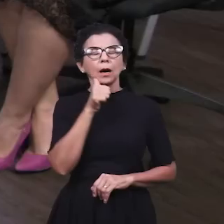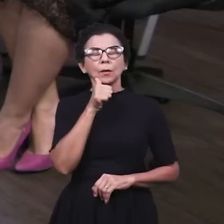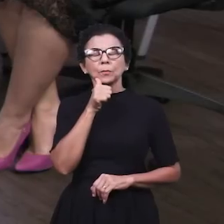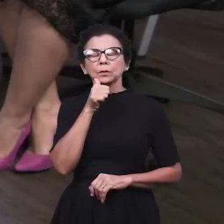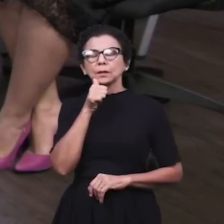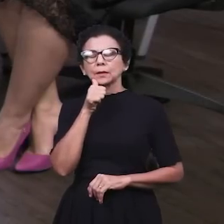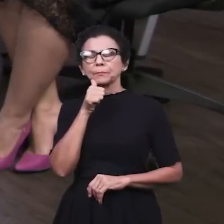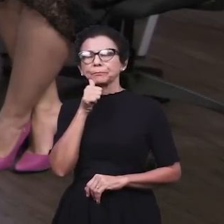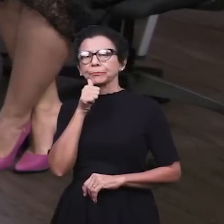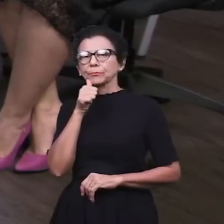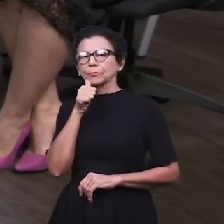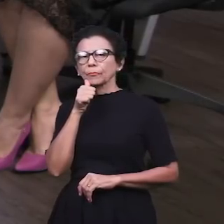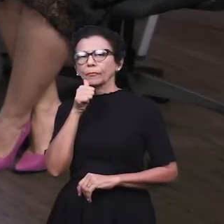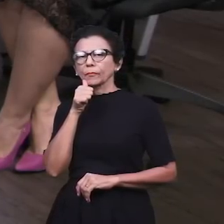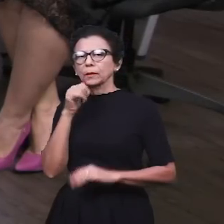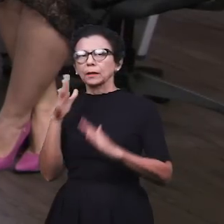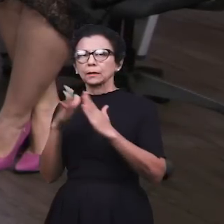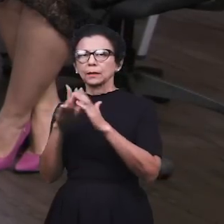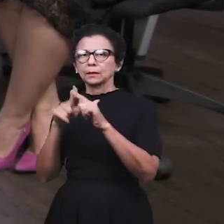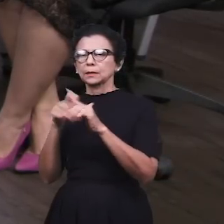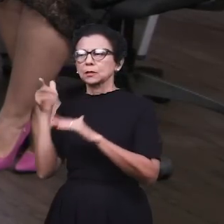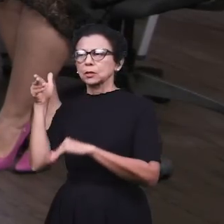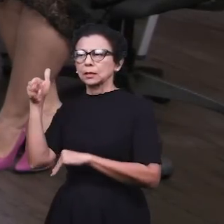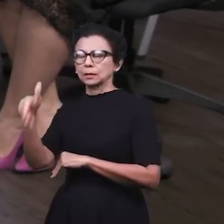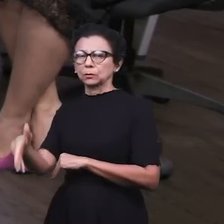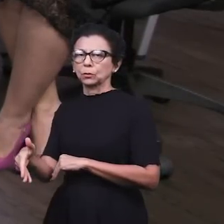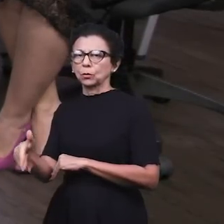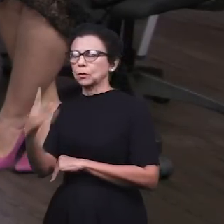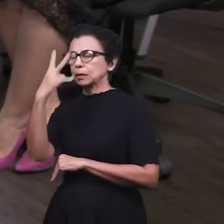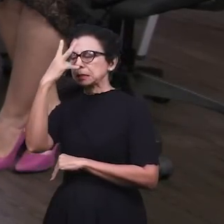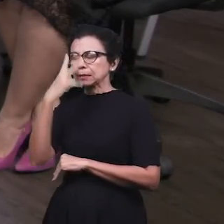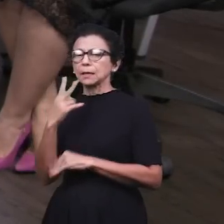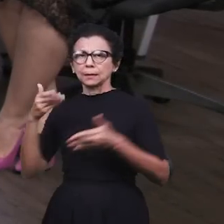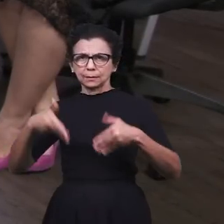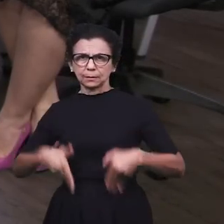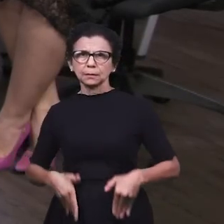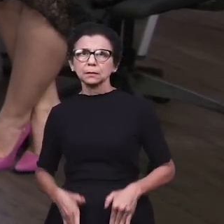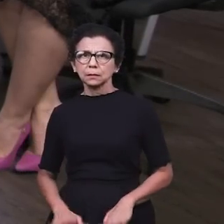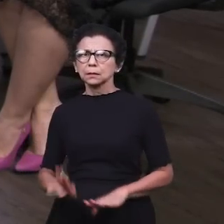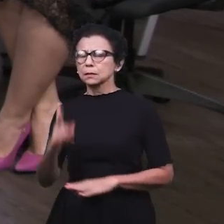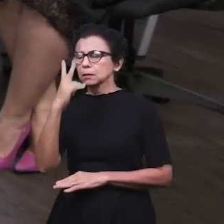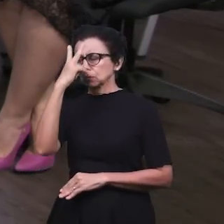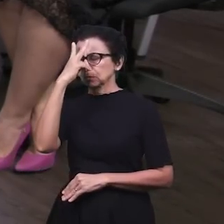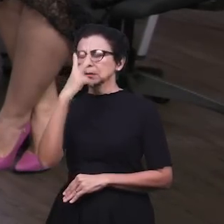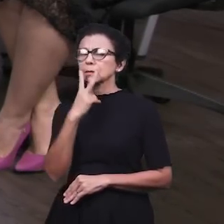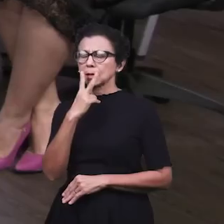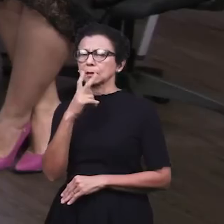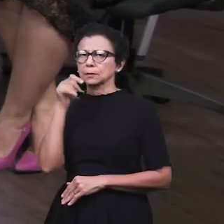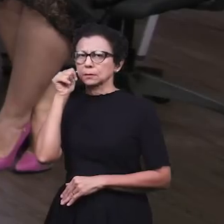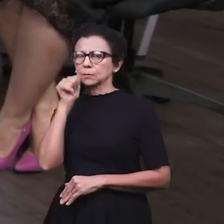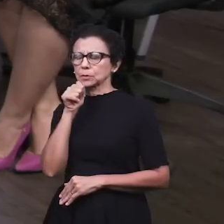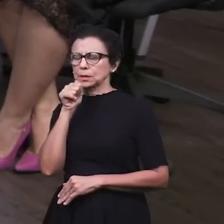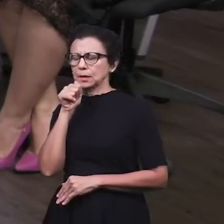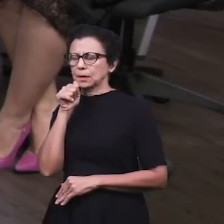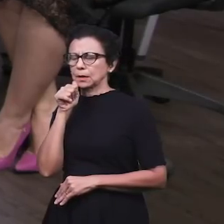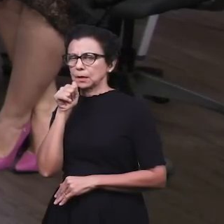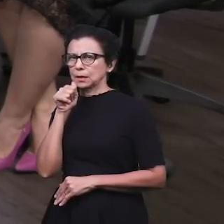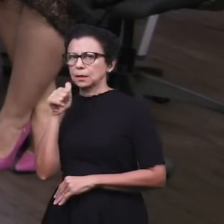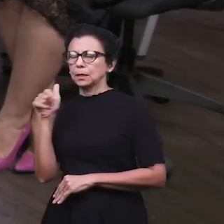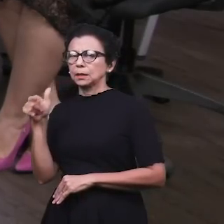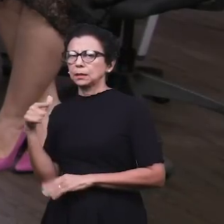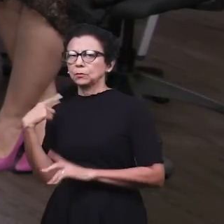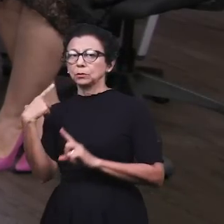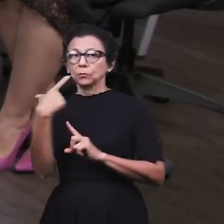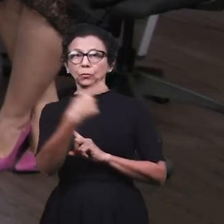saiu vendo. E ela era cega de nascença. Essa senhora, essa mulher, inclusive, o senhor tinha dado uma